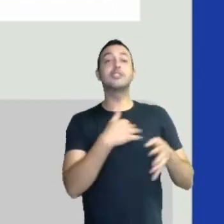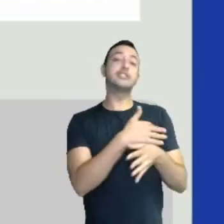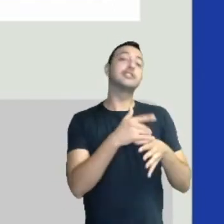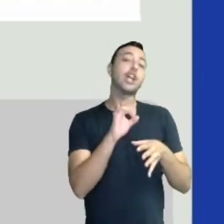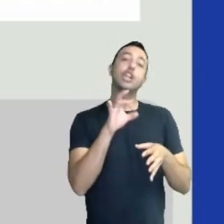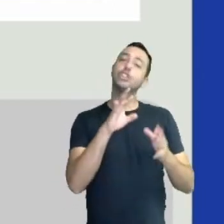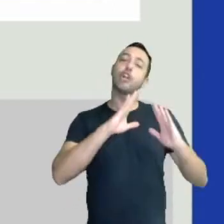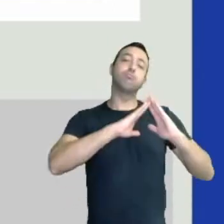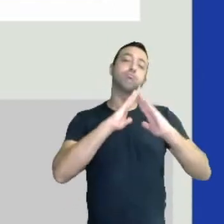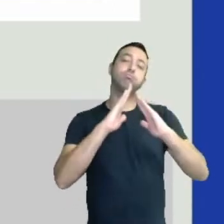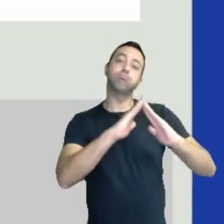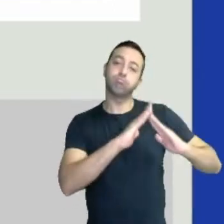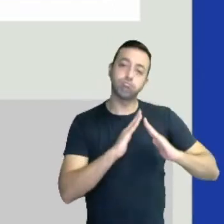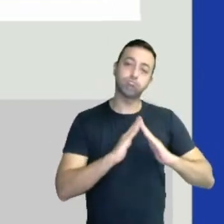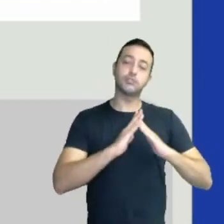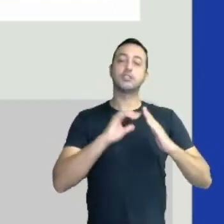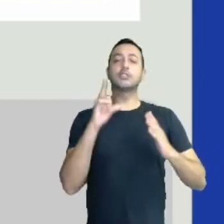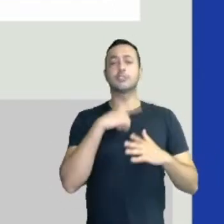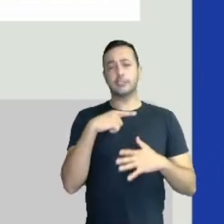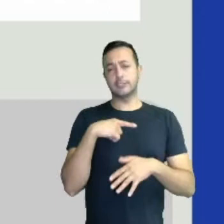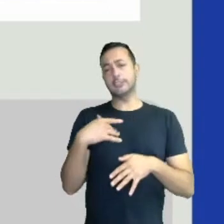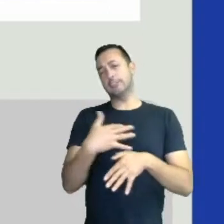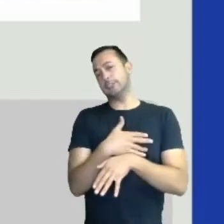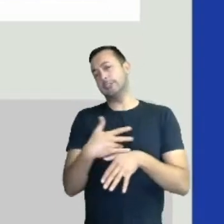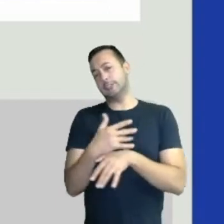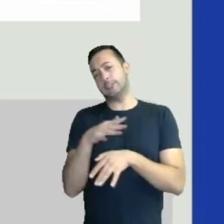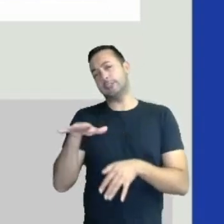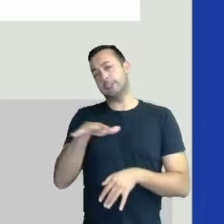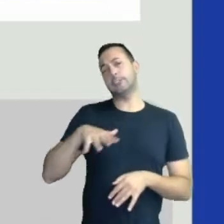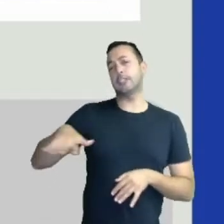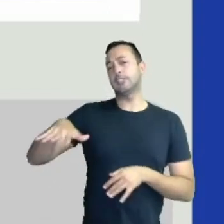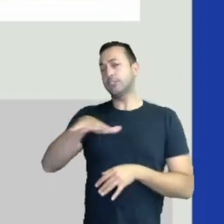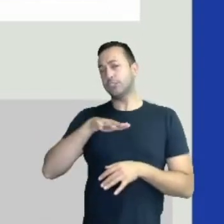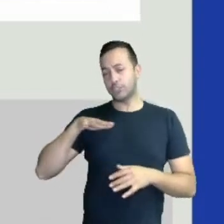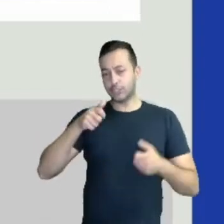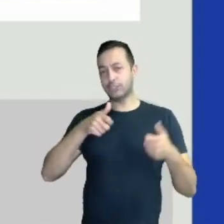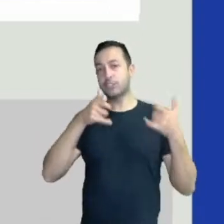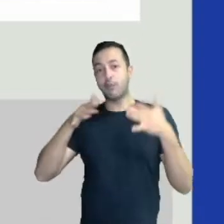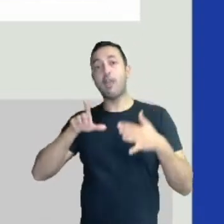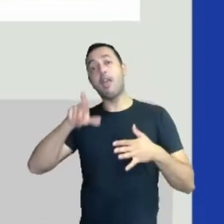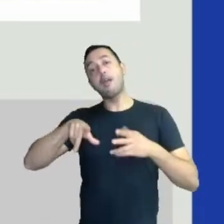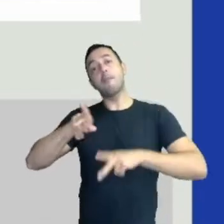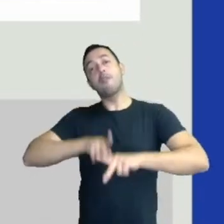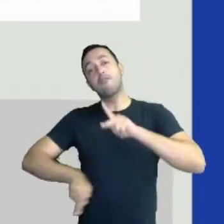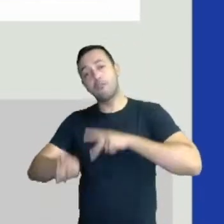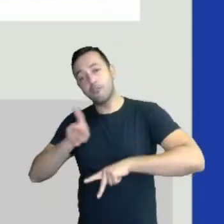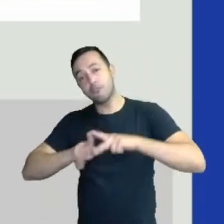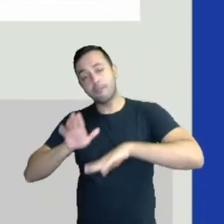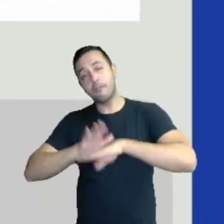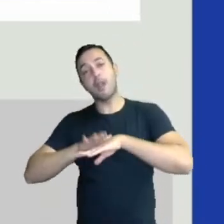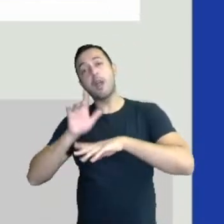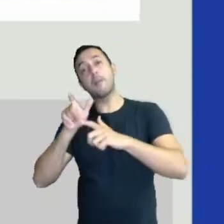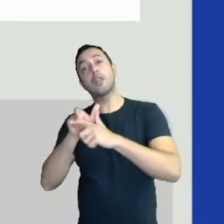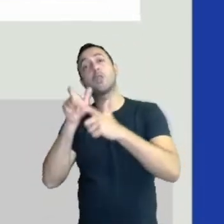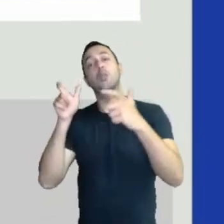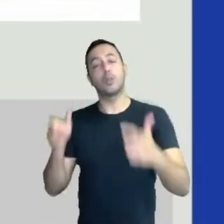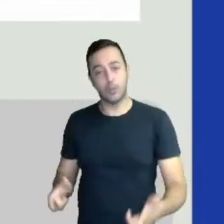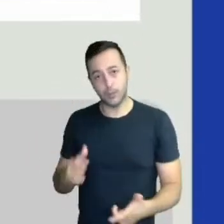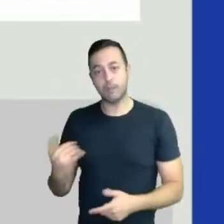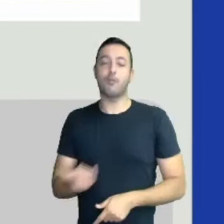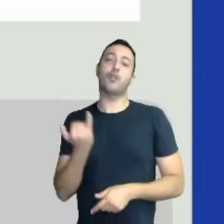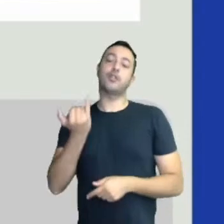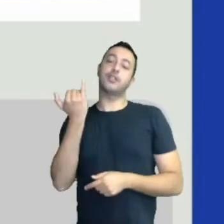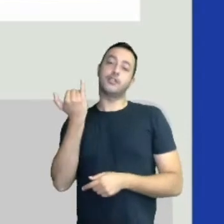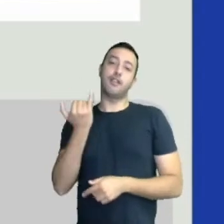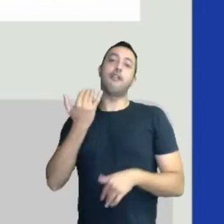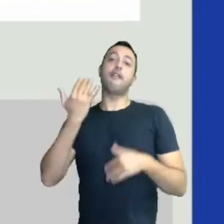residencial. Então, a cidade, no seu conceito geral, é povoação de maior amplitude e